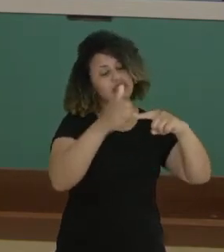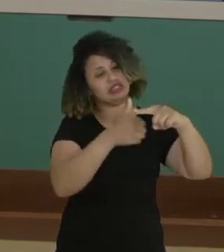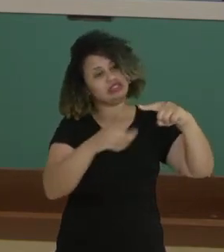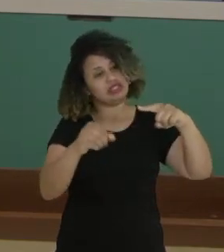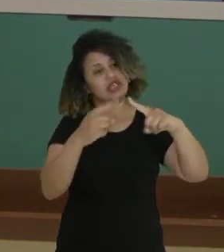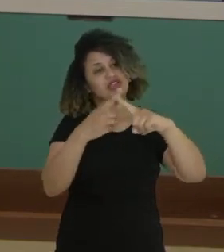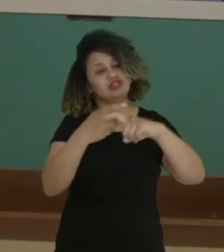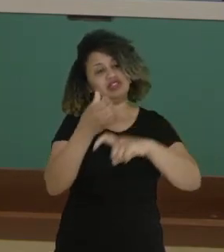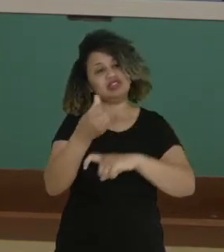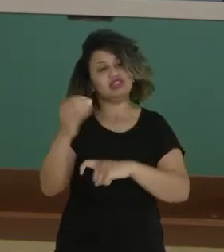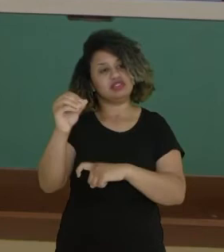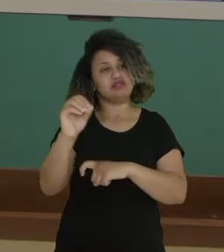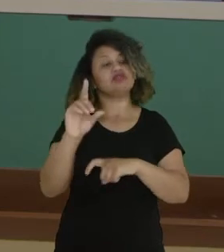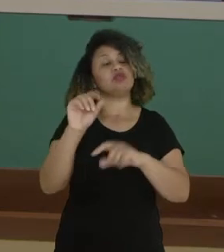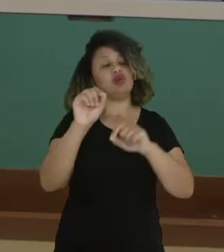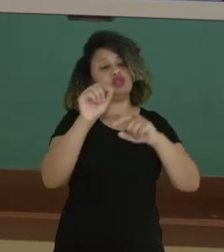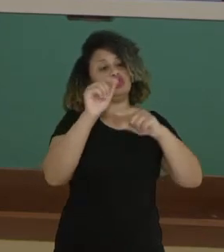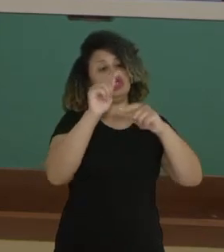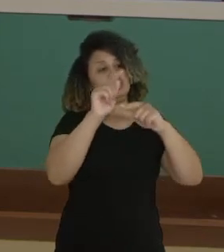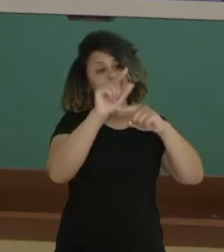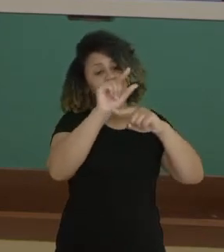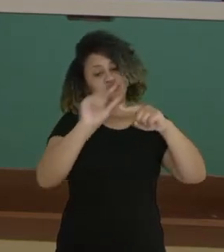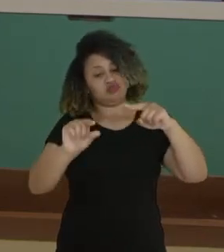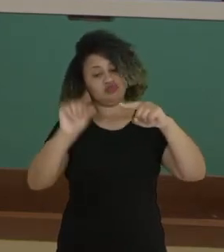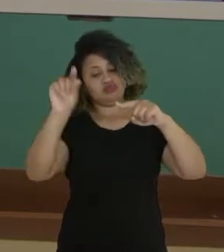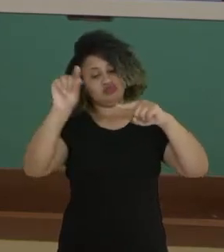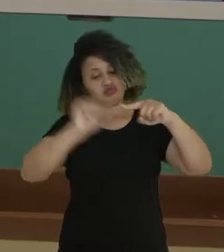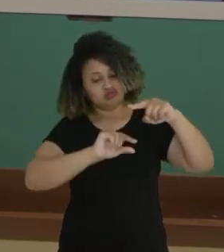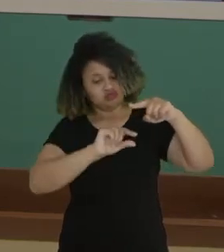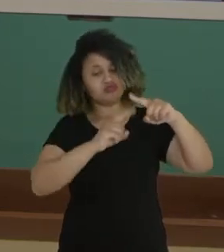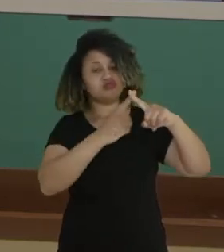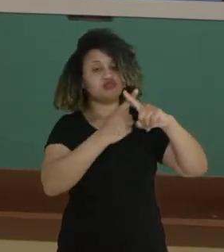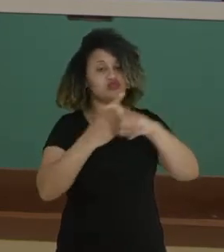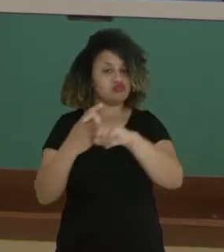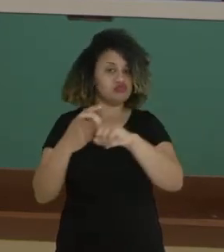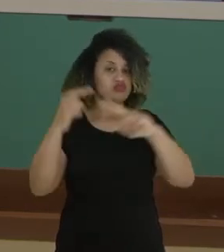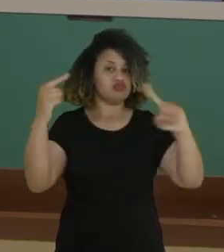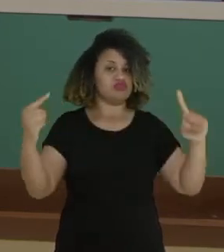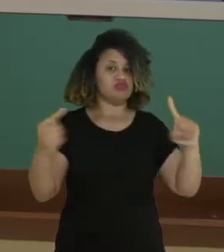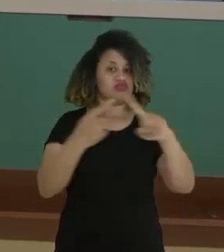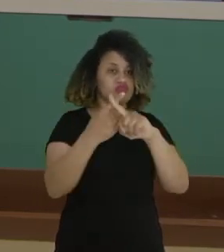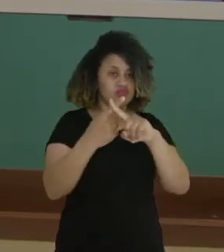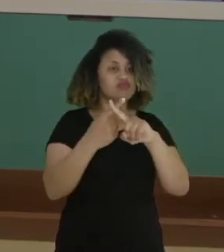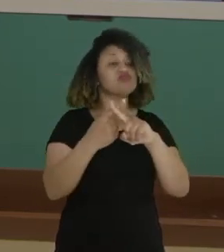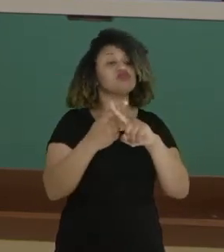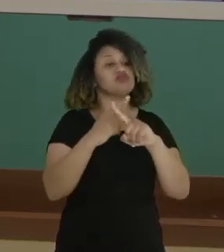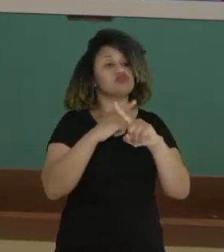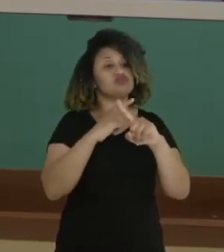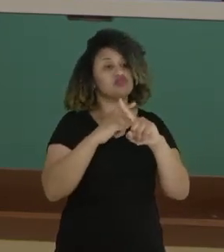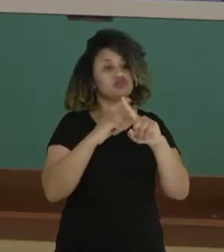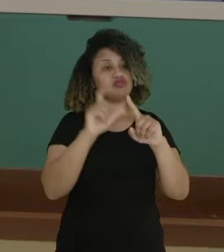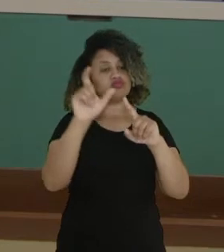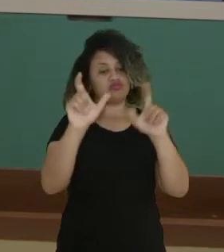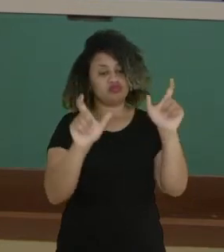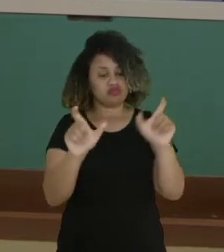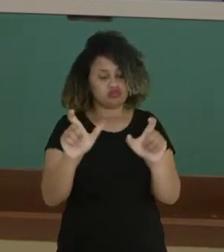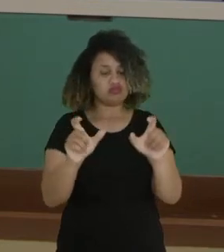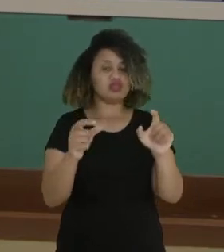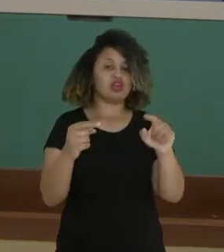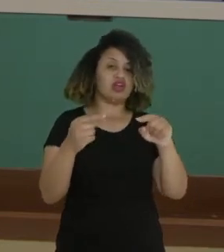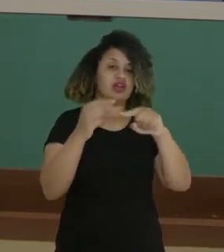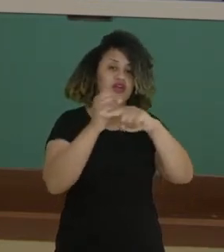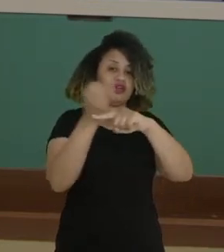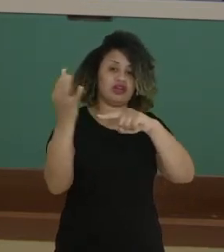aqui é aquilo que eu te falei. Você pode multiplicar de cima com de cima, de baixo com de baixo. E daí você vai ter uma fração onde você vai dividir